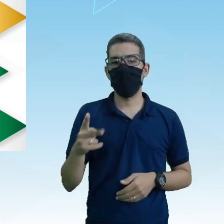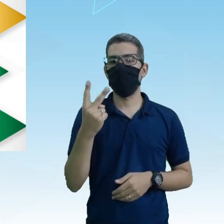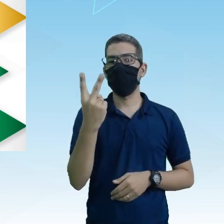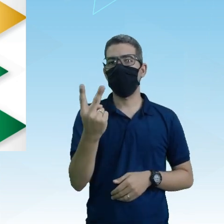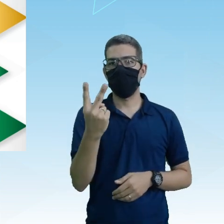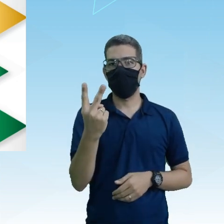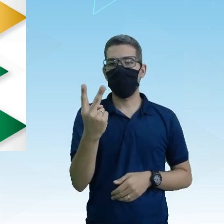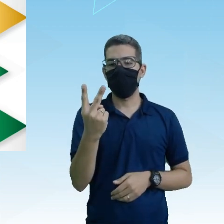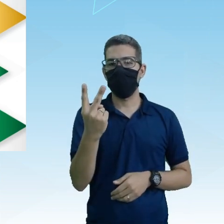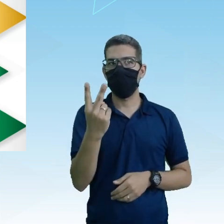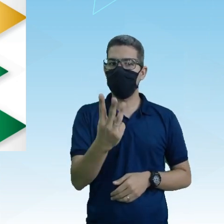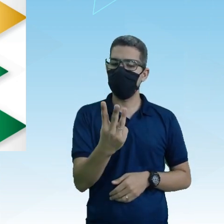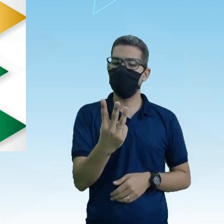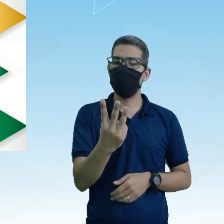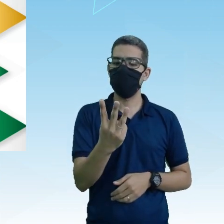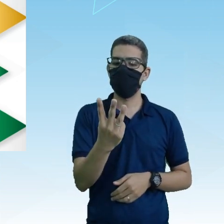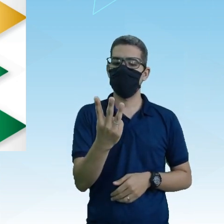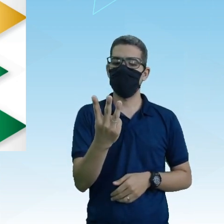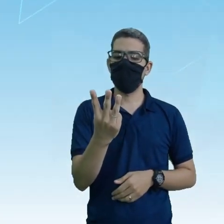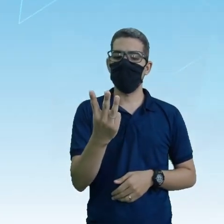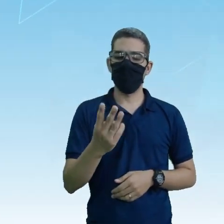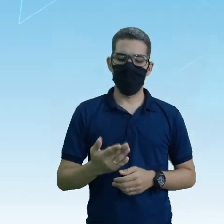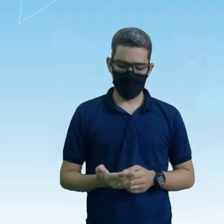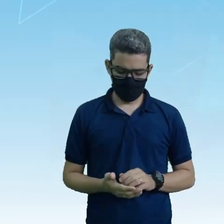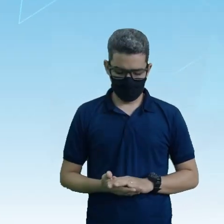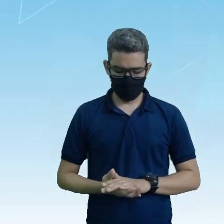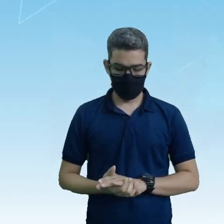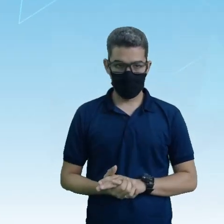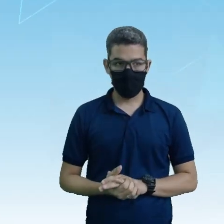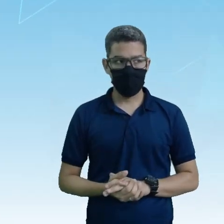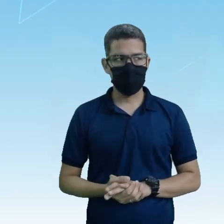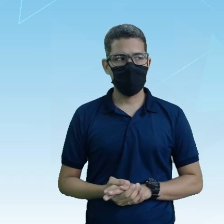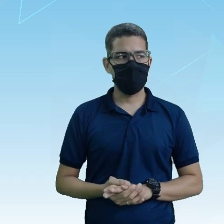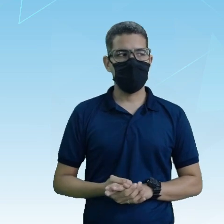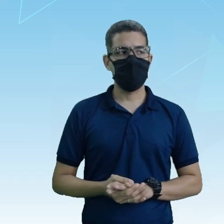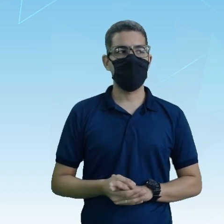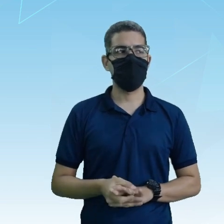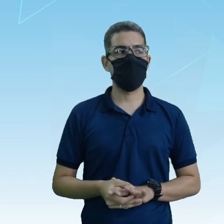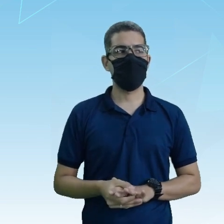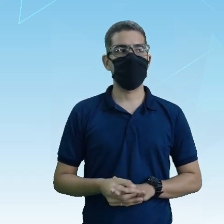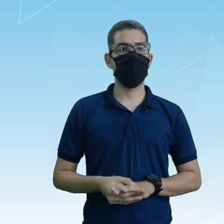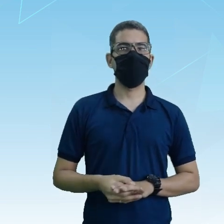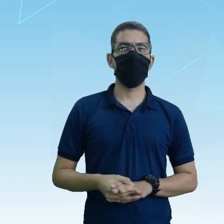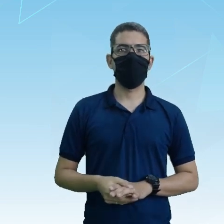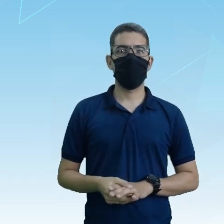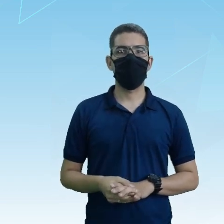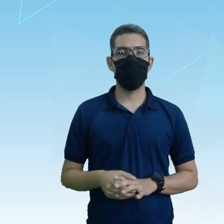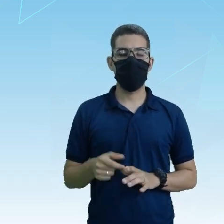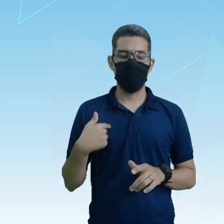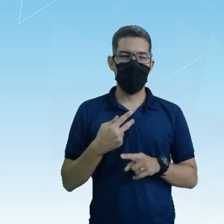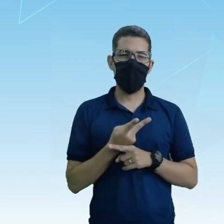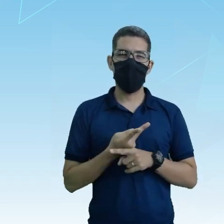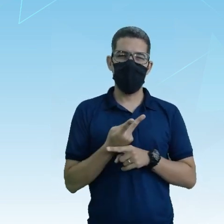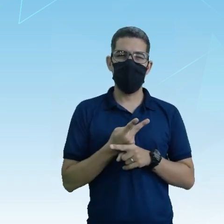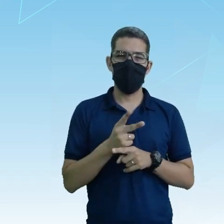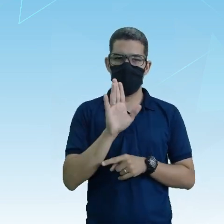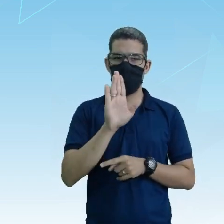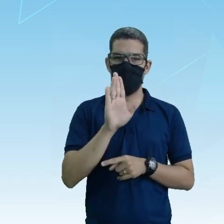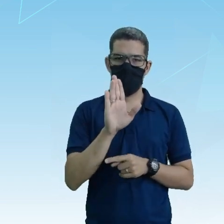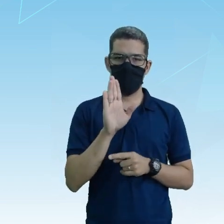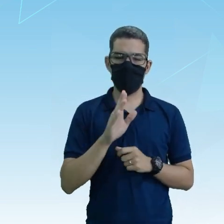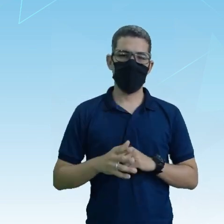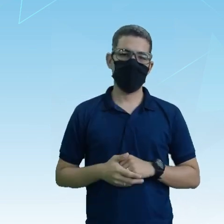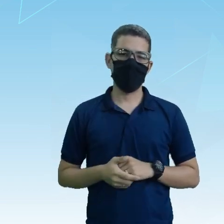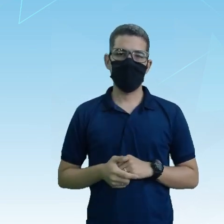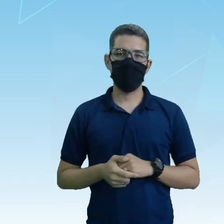na verdade 3 professores. Traz aí para mim, por favor. Manuel, eu vou buscar aqui, tá?